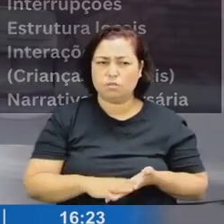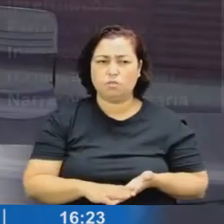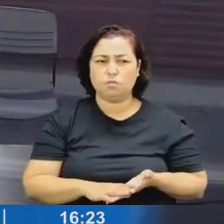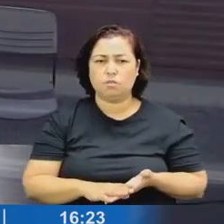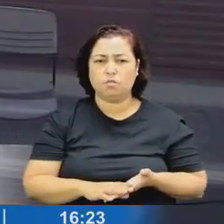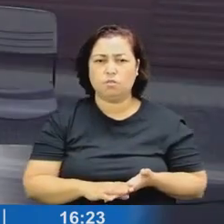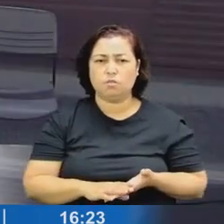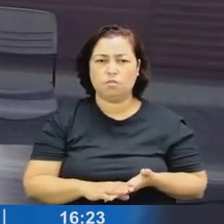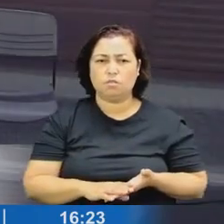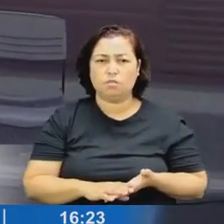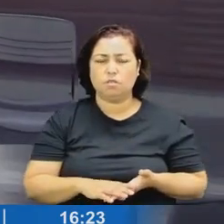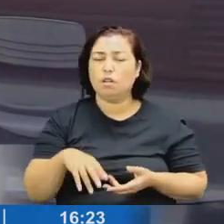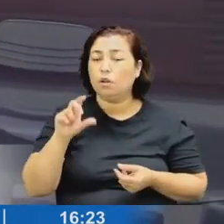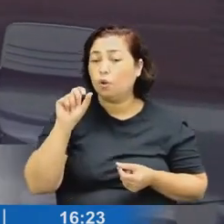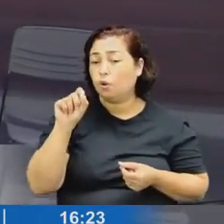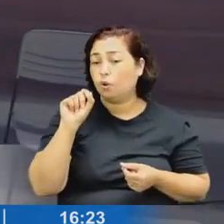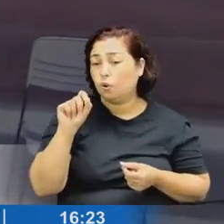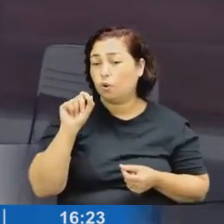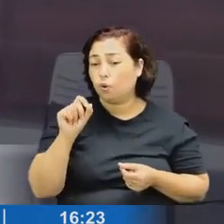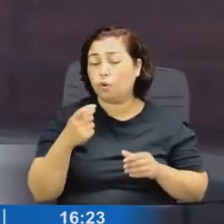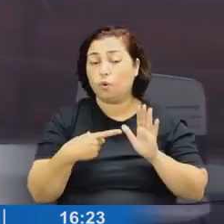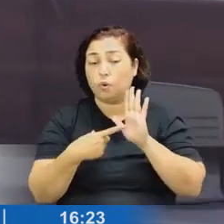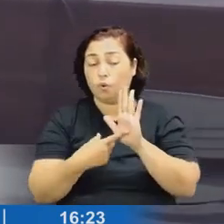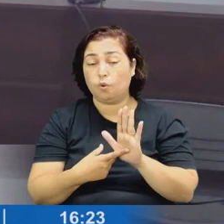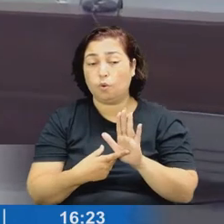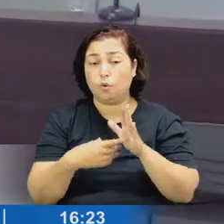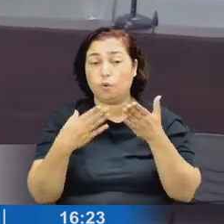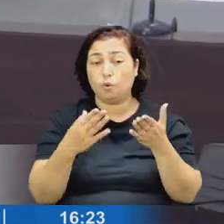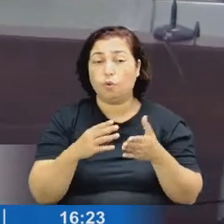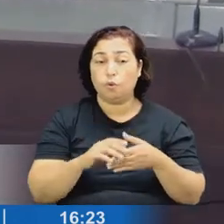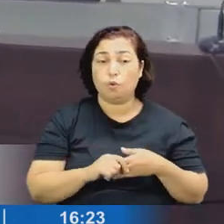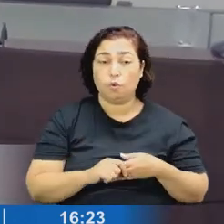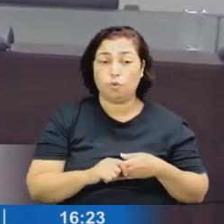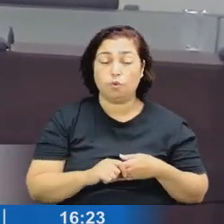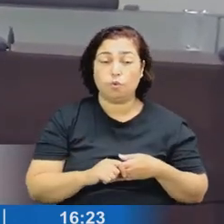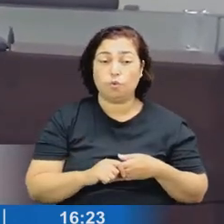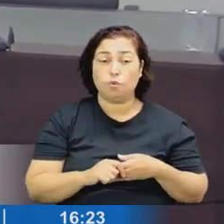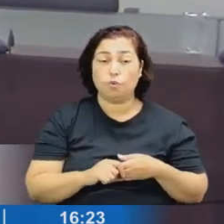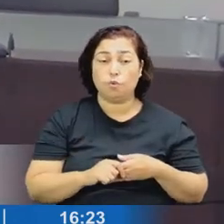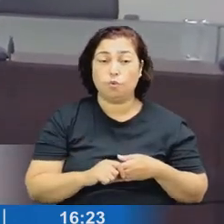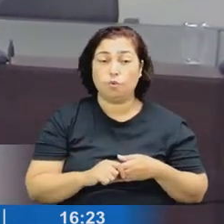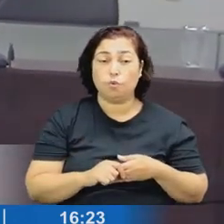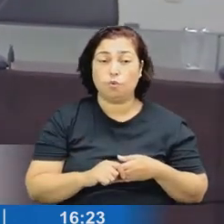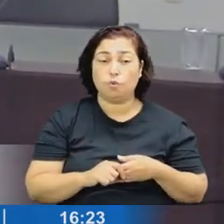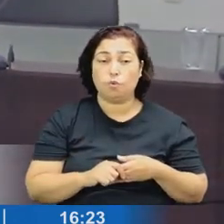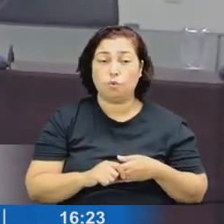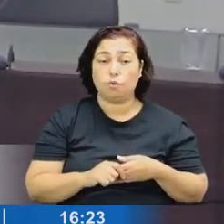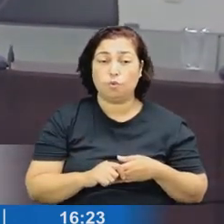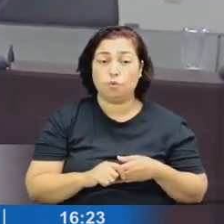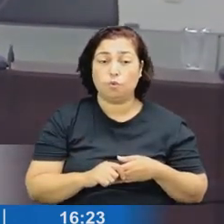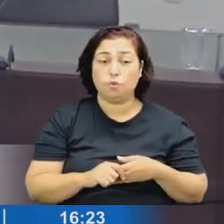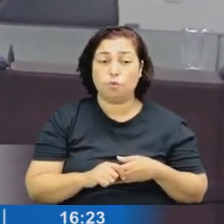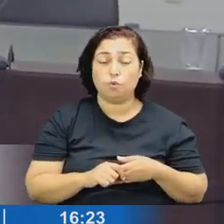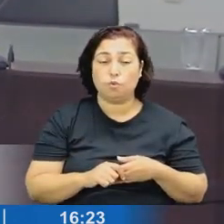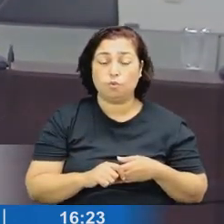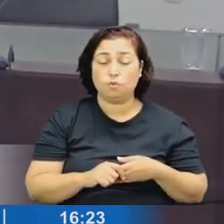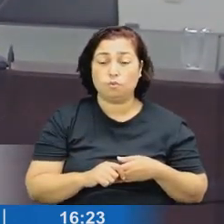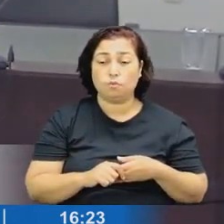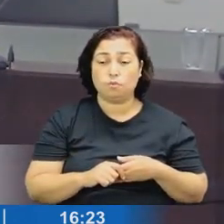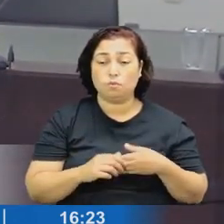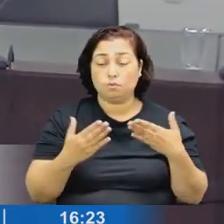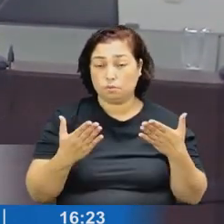Qual a percepção que passa isso é um gesto só passou uma percepção não passa da mesma forma que você chegar aqui